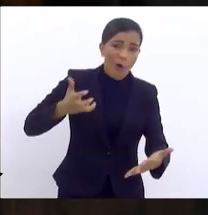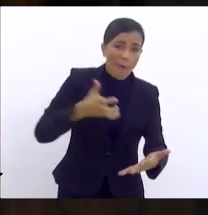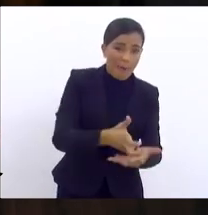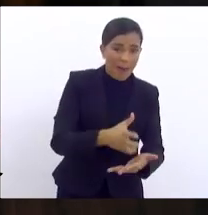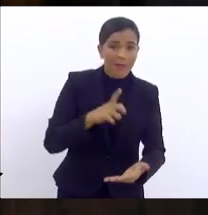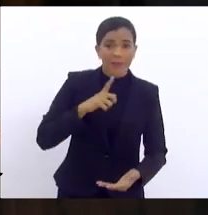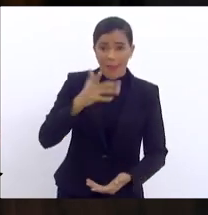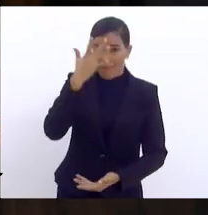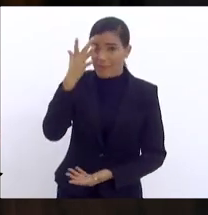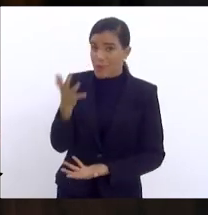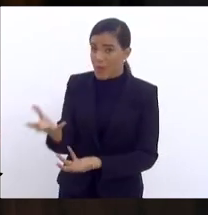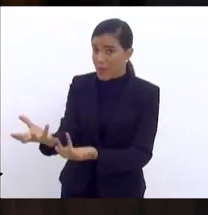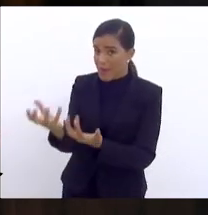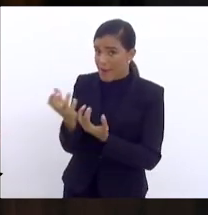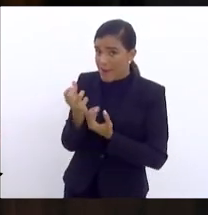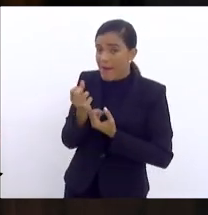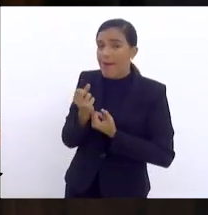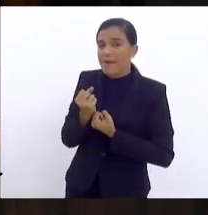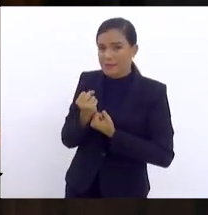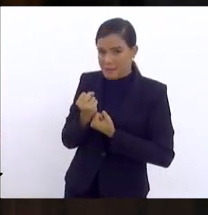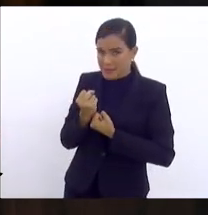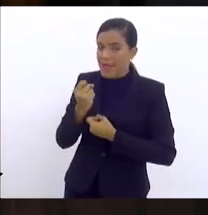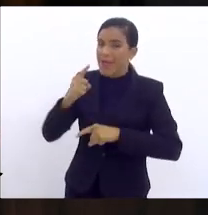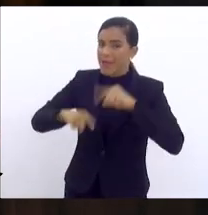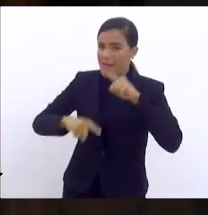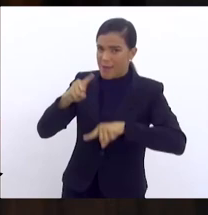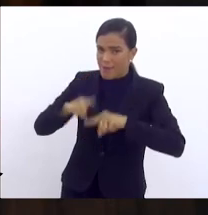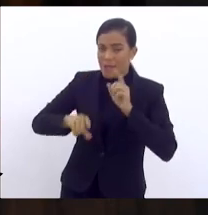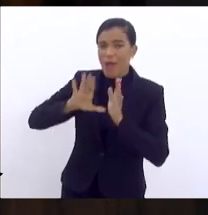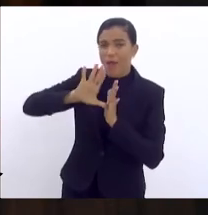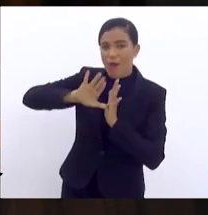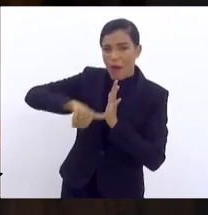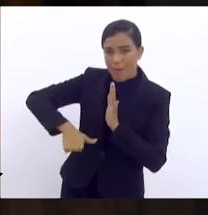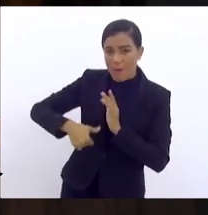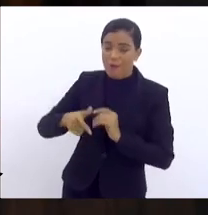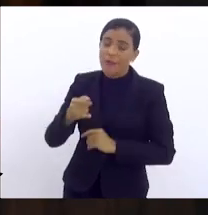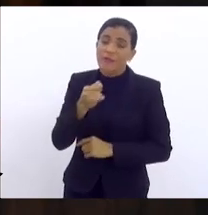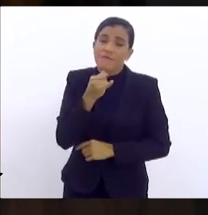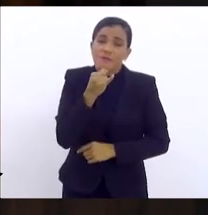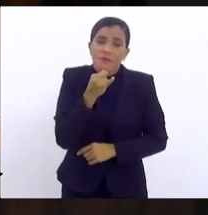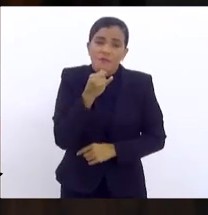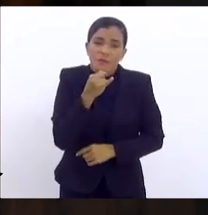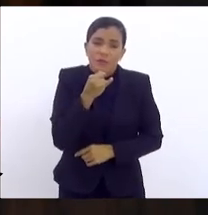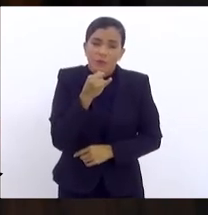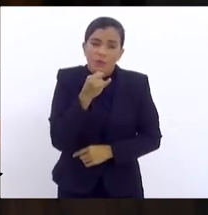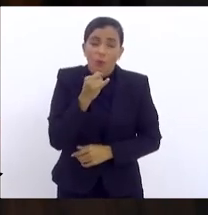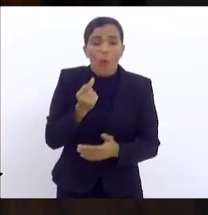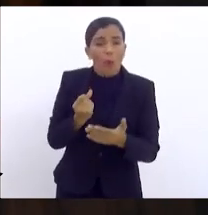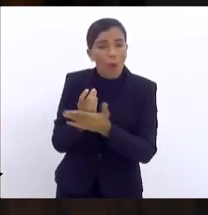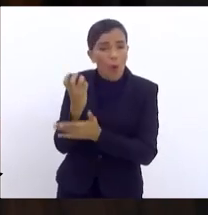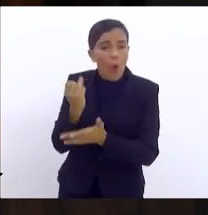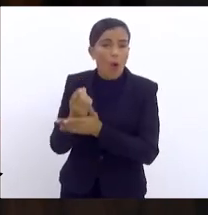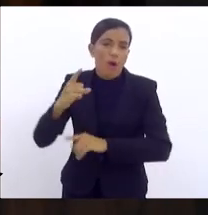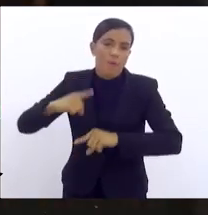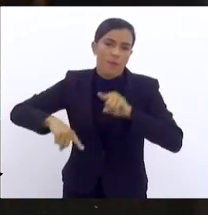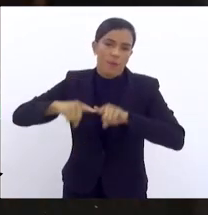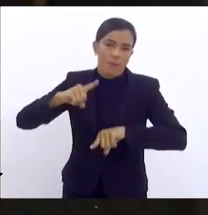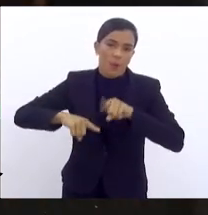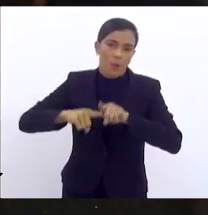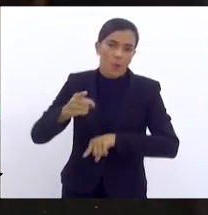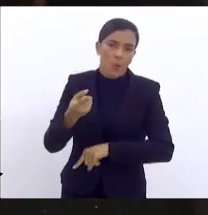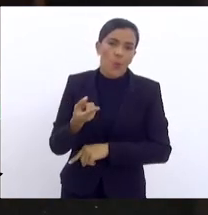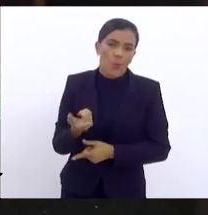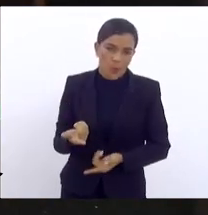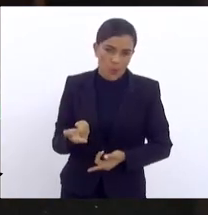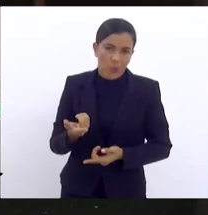existe existem aquelas pessoas que infelizmente infelizmente compram esses produtos né